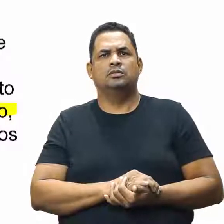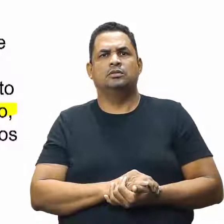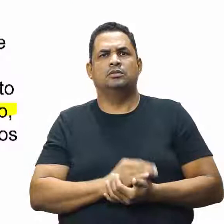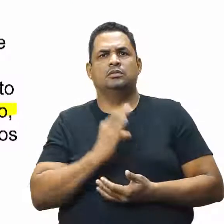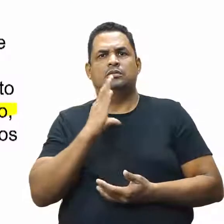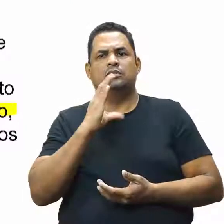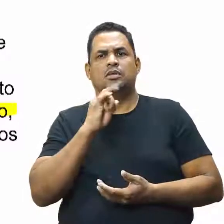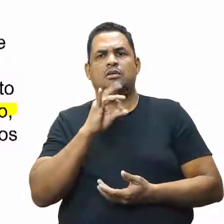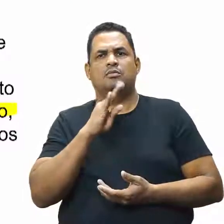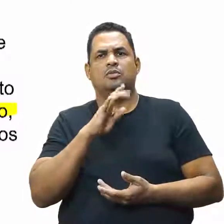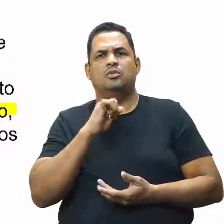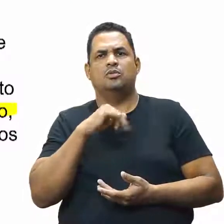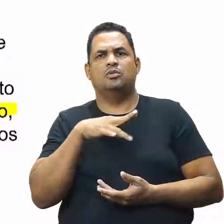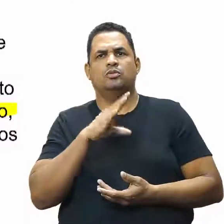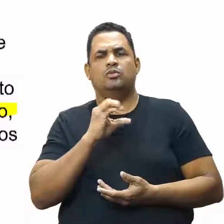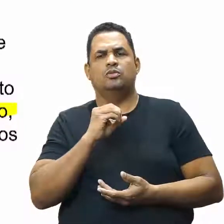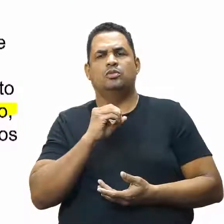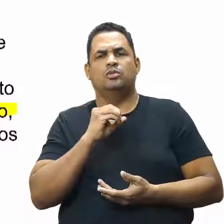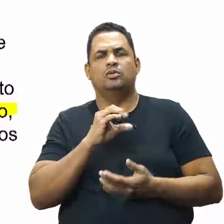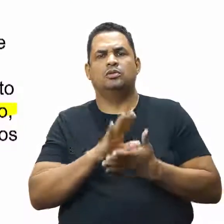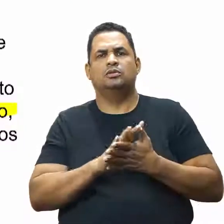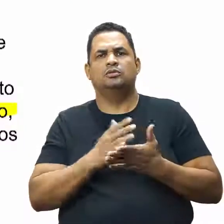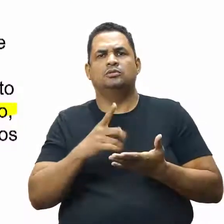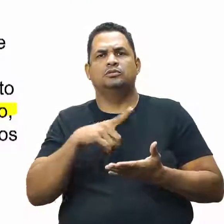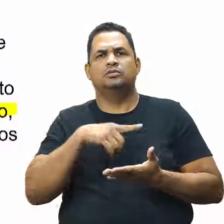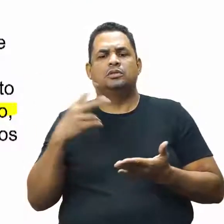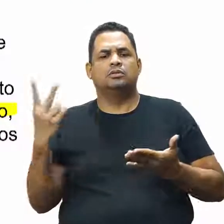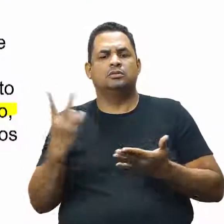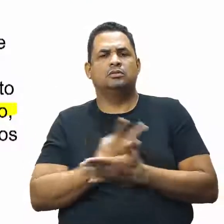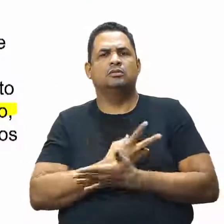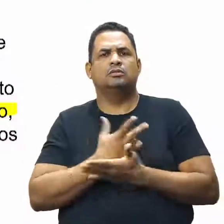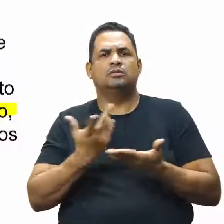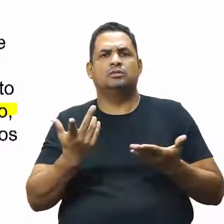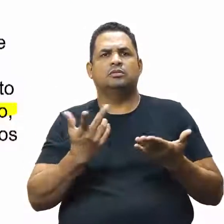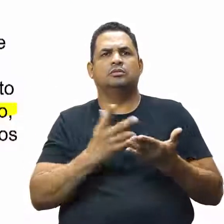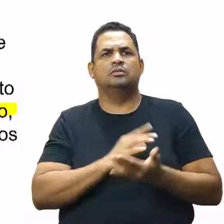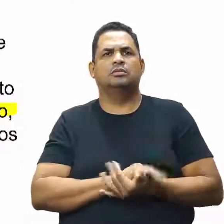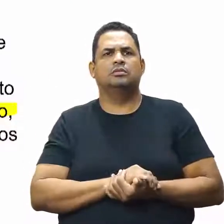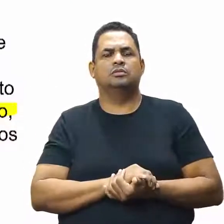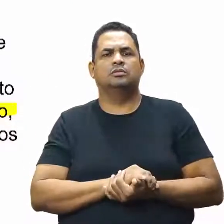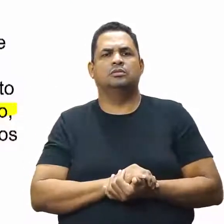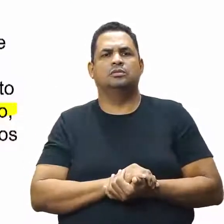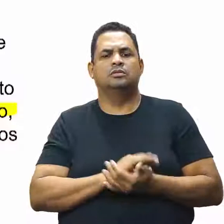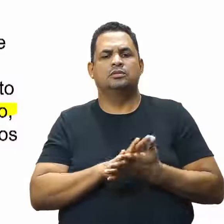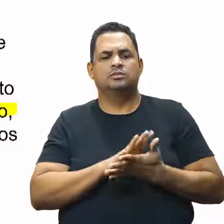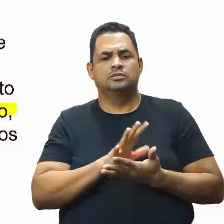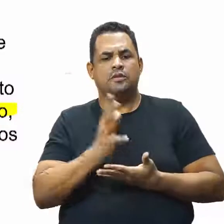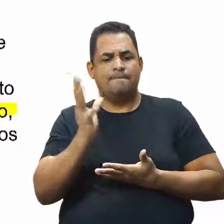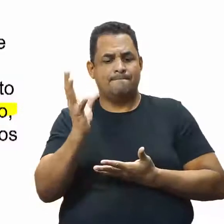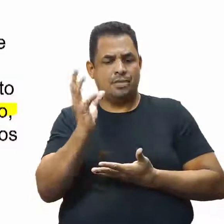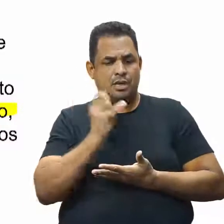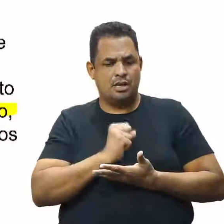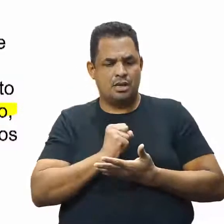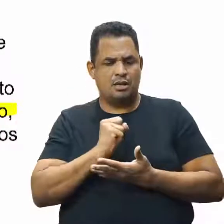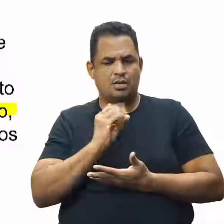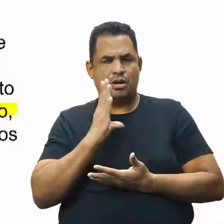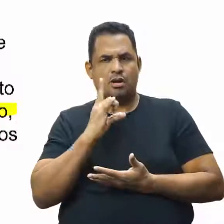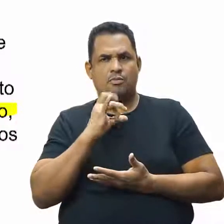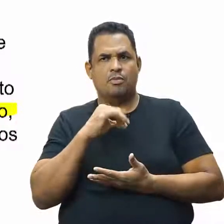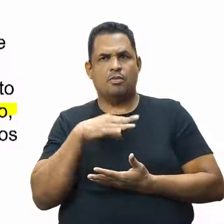carbono. Isso significa que eu tenho fatores como o sequestro de carbono, fixação